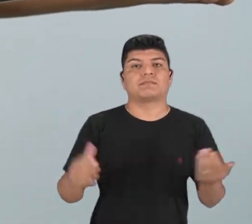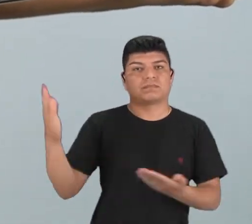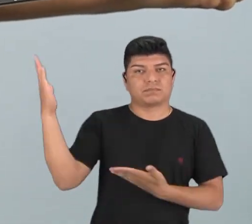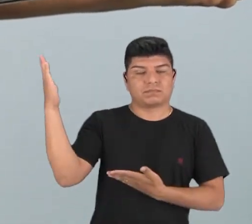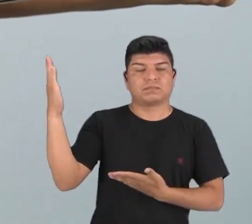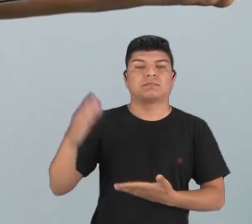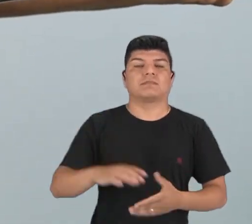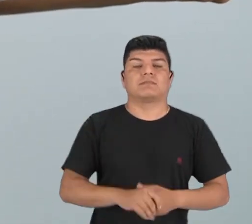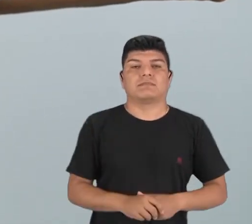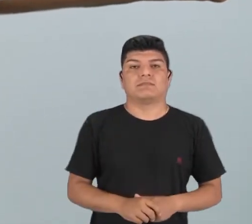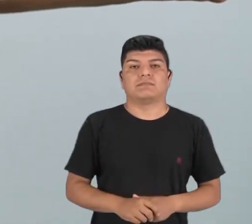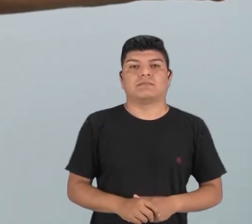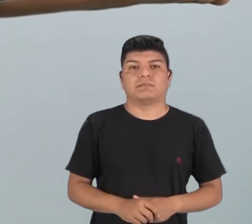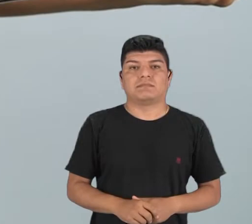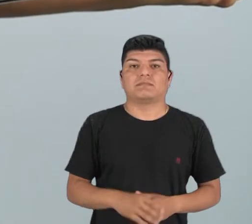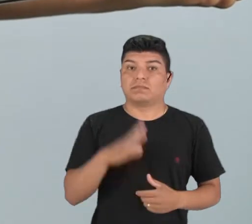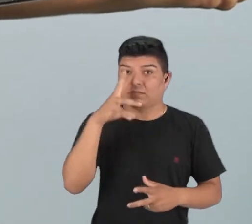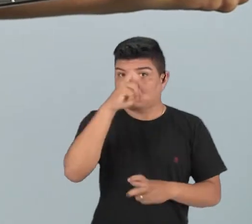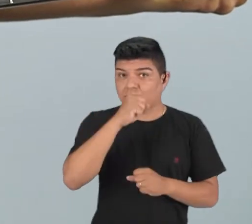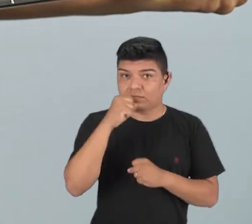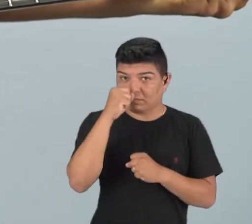Certo? Então,